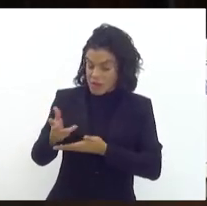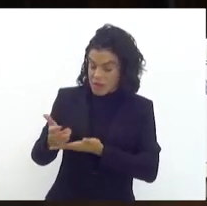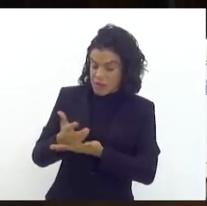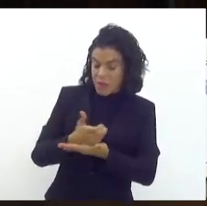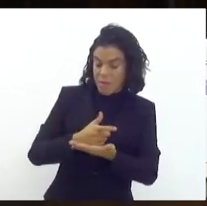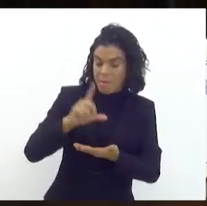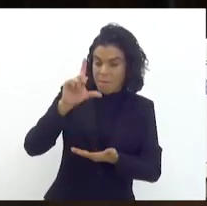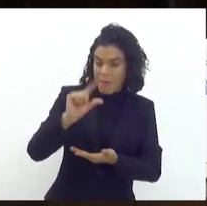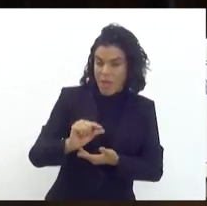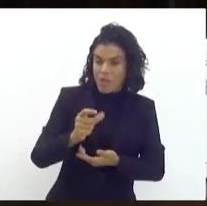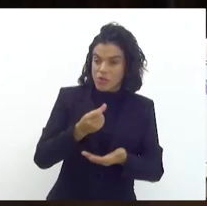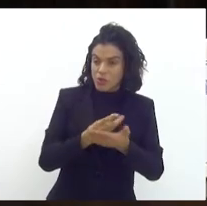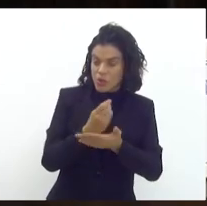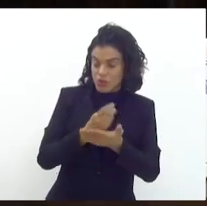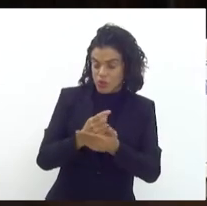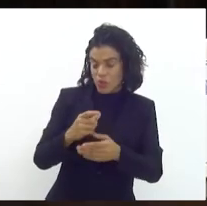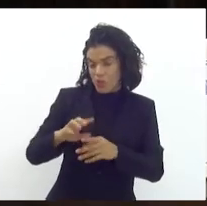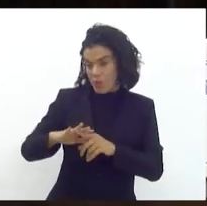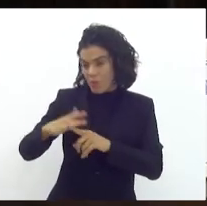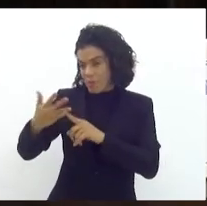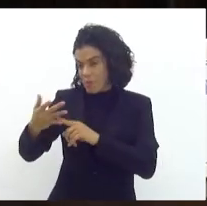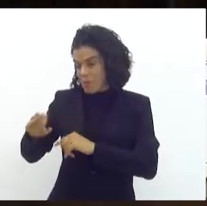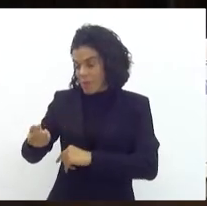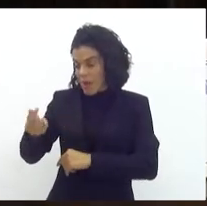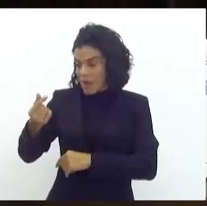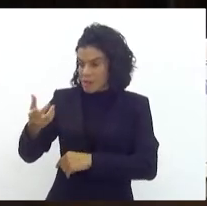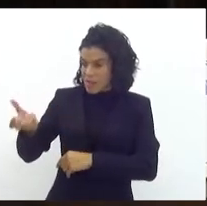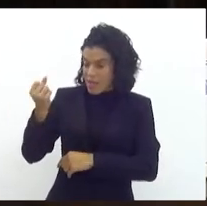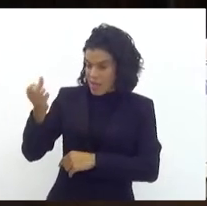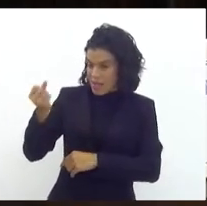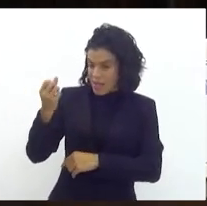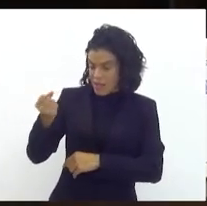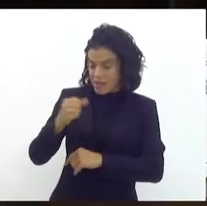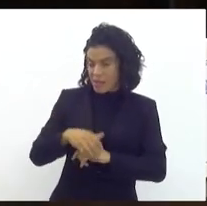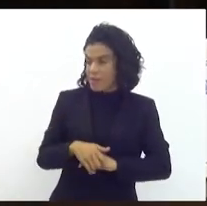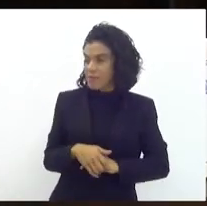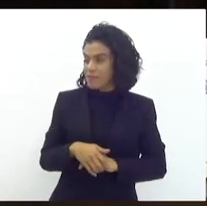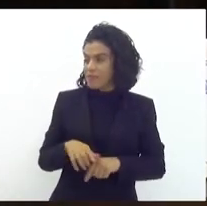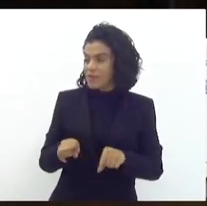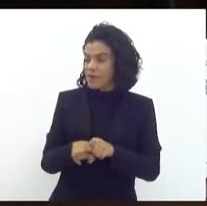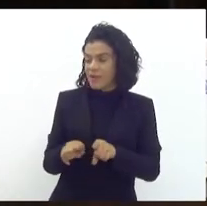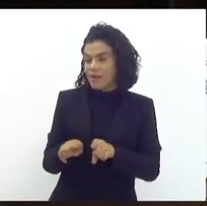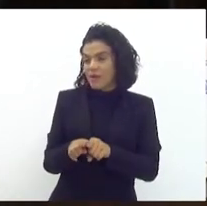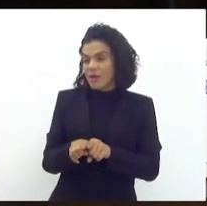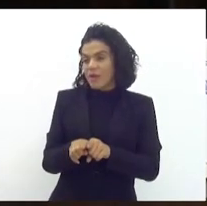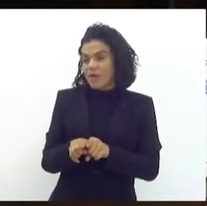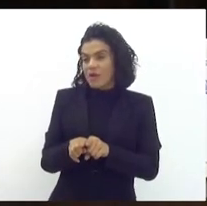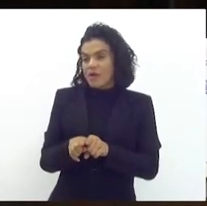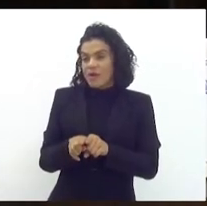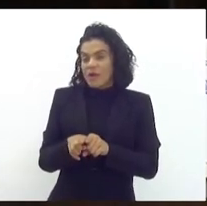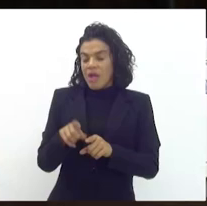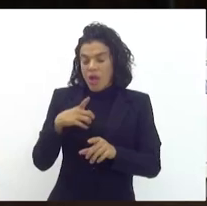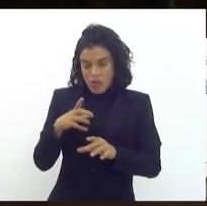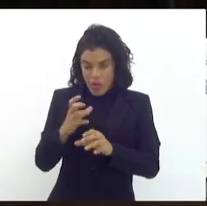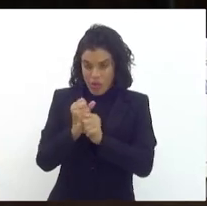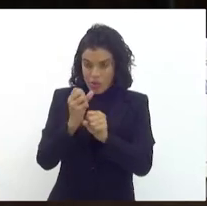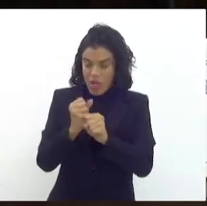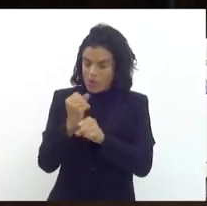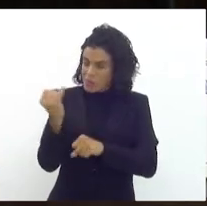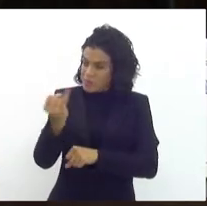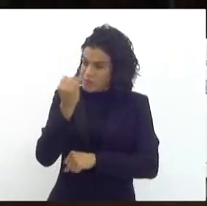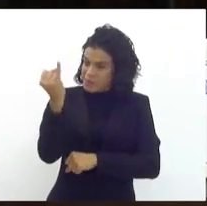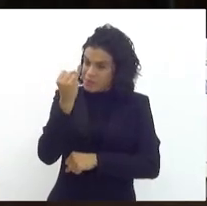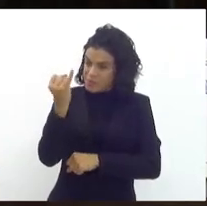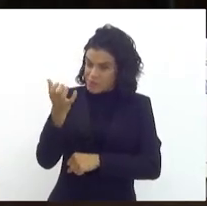consumo tributária mais a renda e patrimônio né porque a gente não tem visto isso eu tenho um dado aqui importante